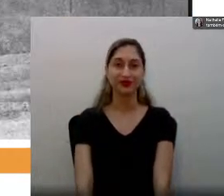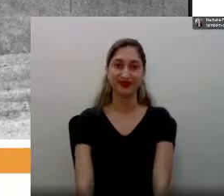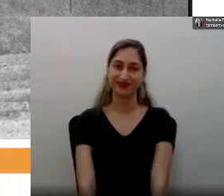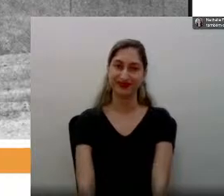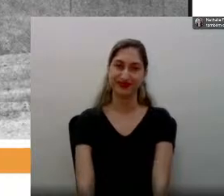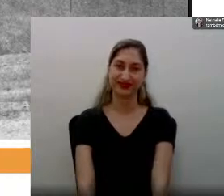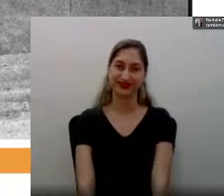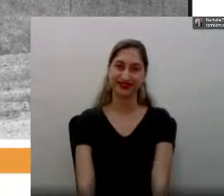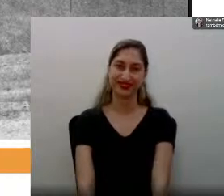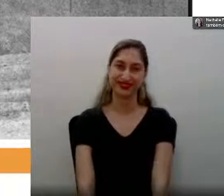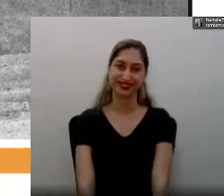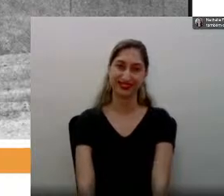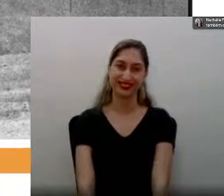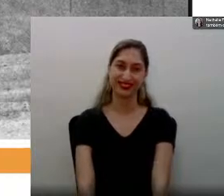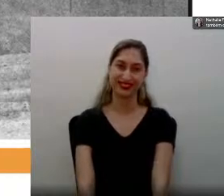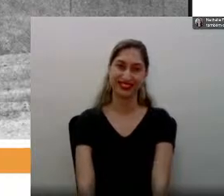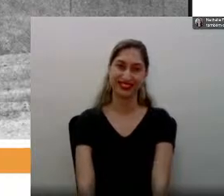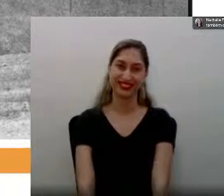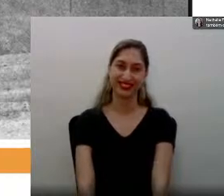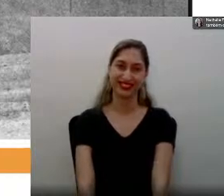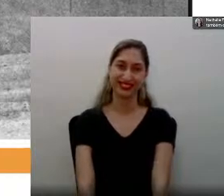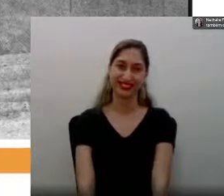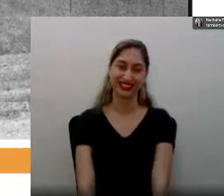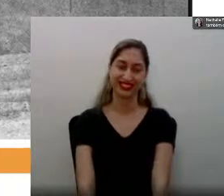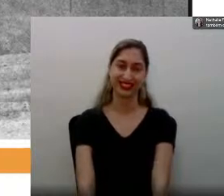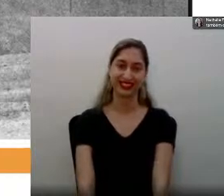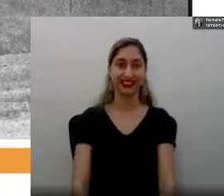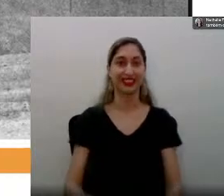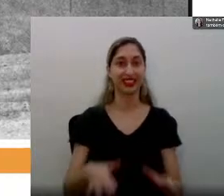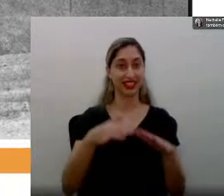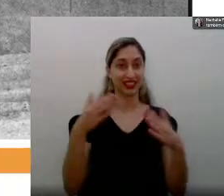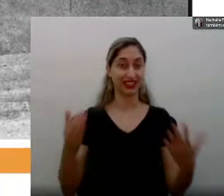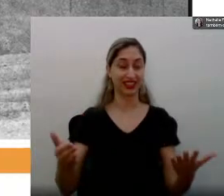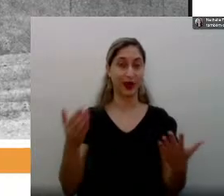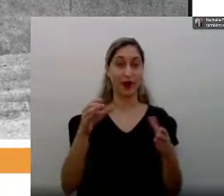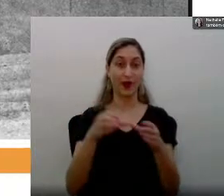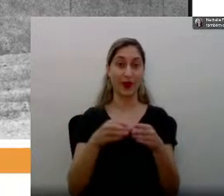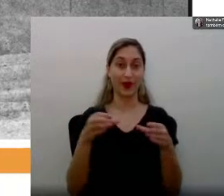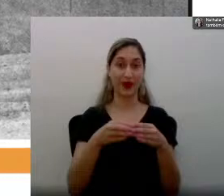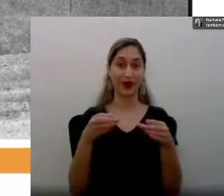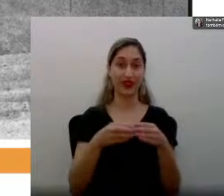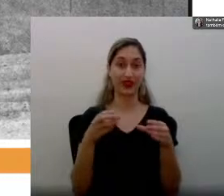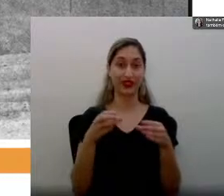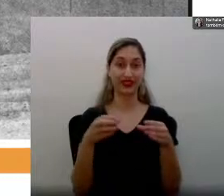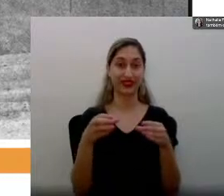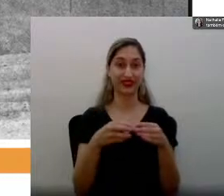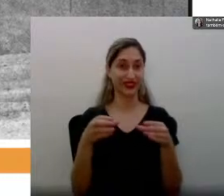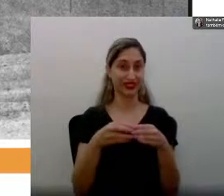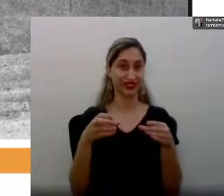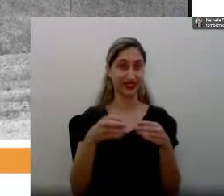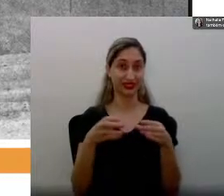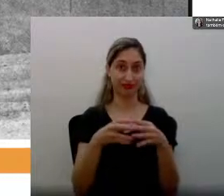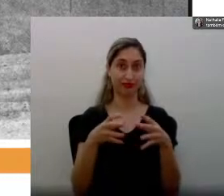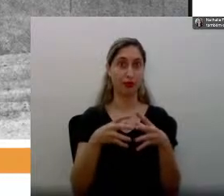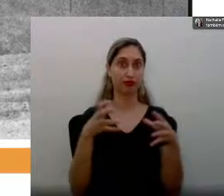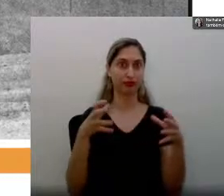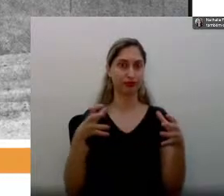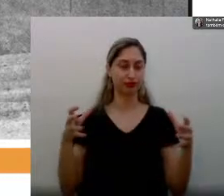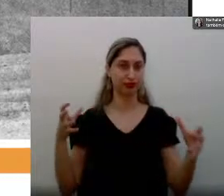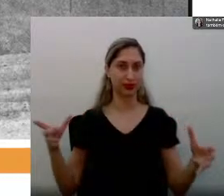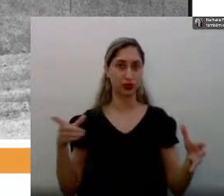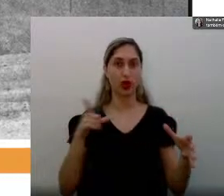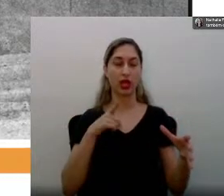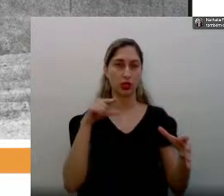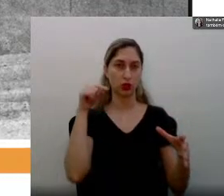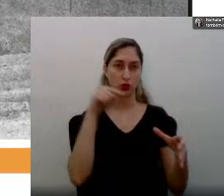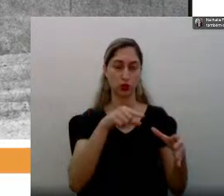aqui E esse grupo cresceu né o Centro de Estudos astrônomo César Lattes Minas Gerais era um grupo de estudos que